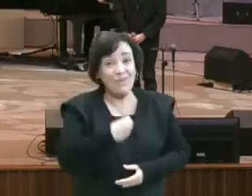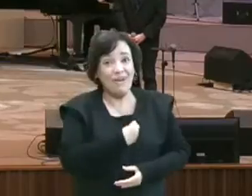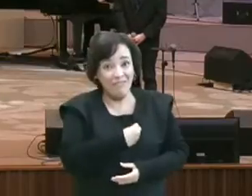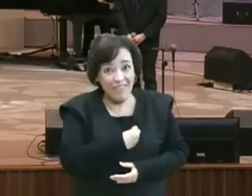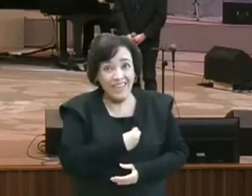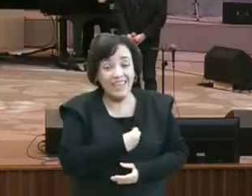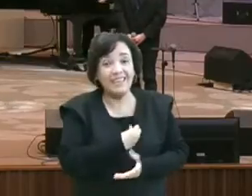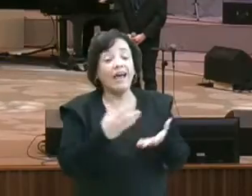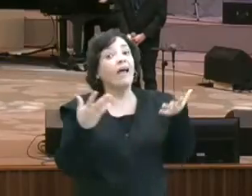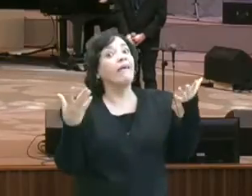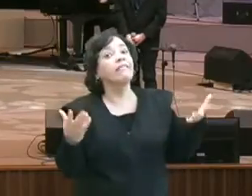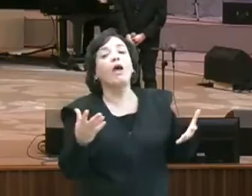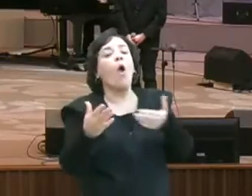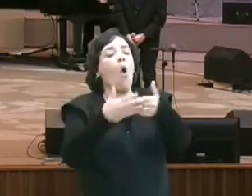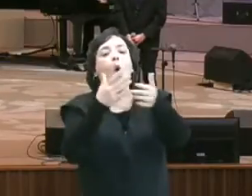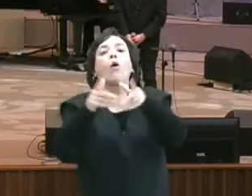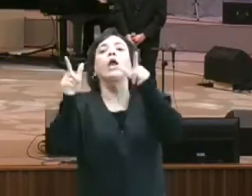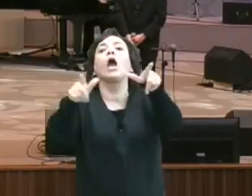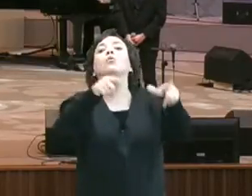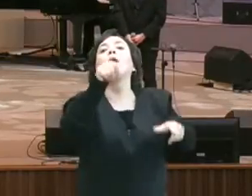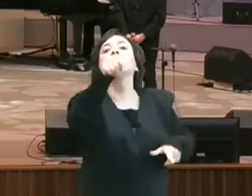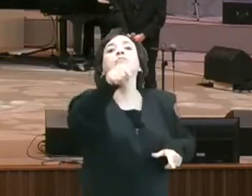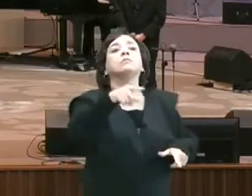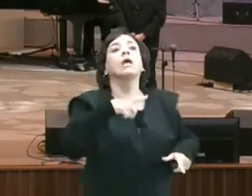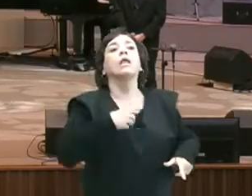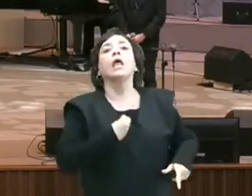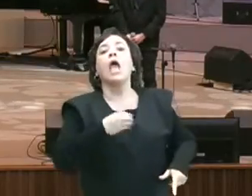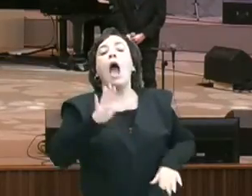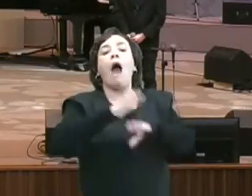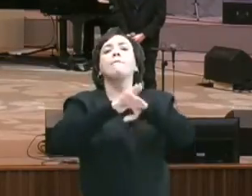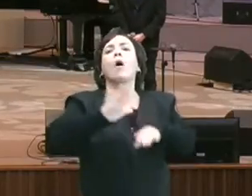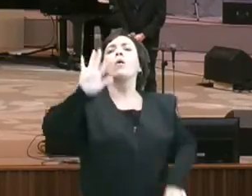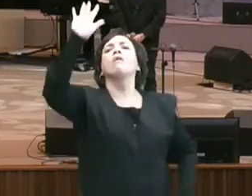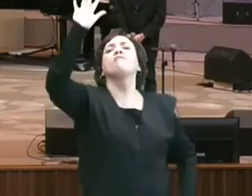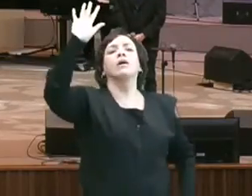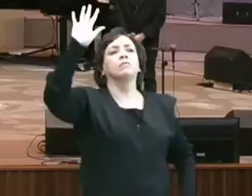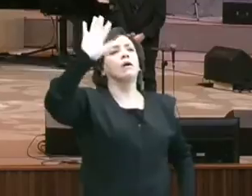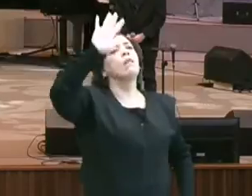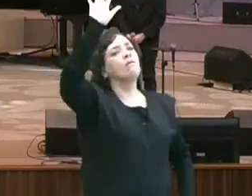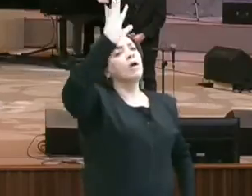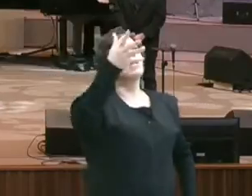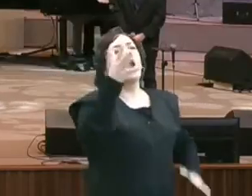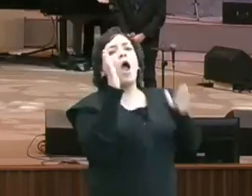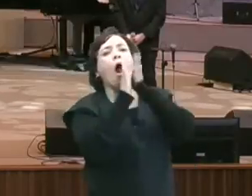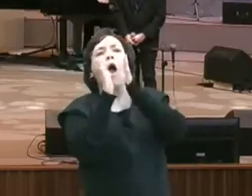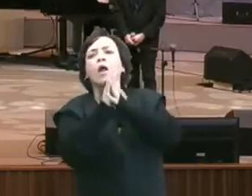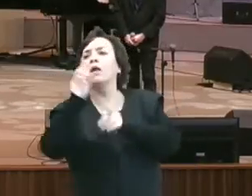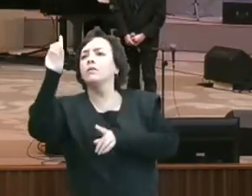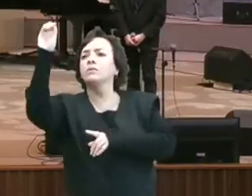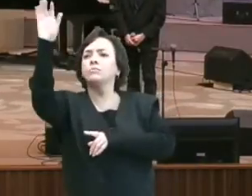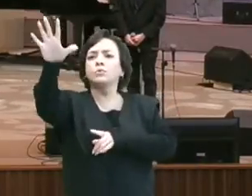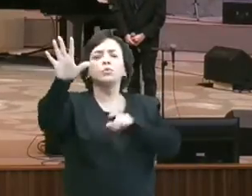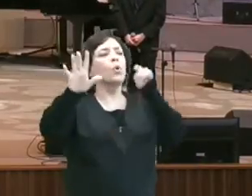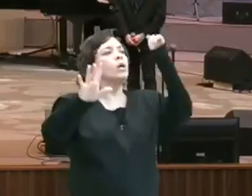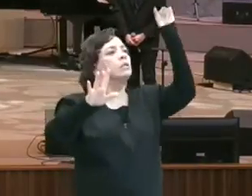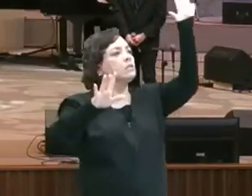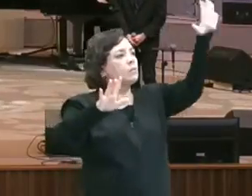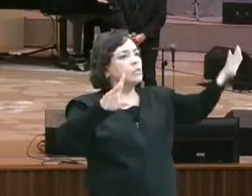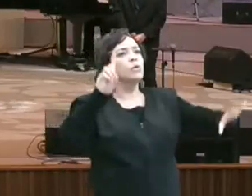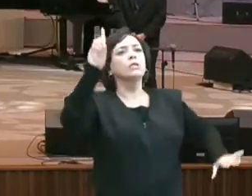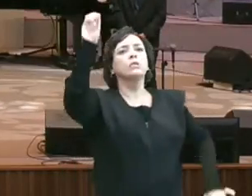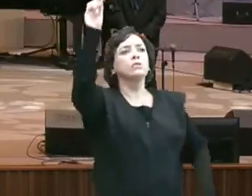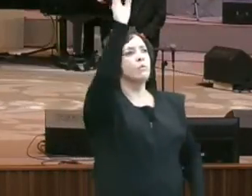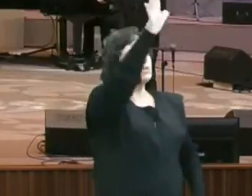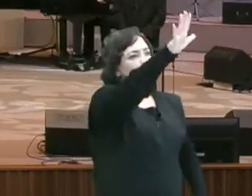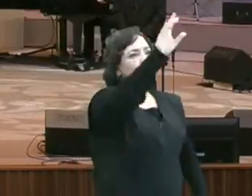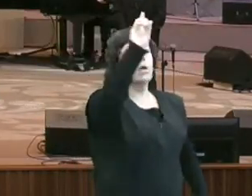sua fraqueza, aonde você está, levante sua mão bem alta. Eu quero orar por você. Deus te abençoe, Deus te abençoe, Deus te abençoe,